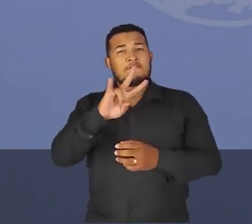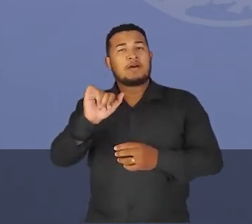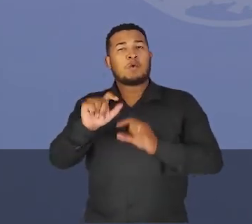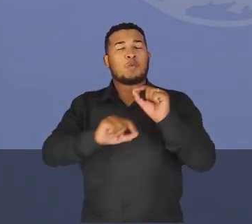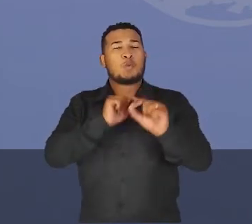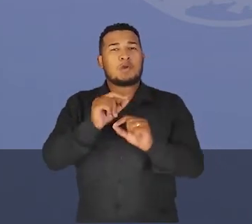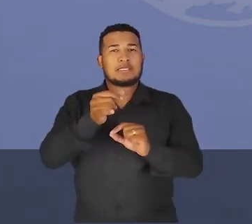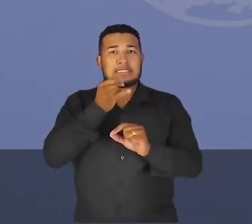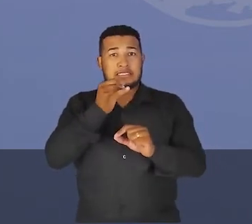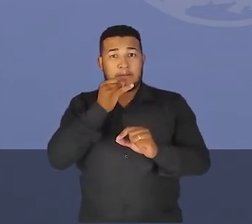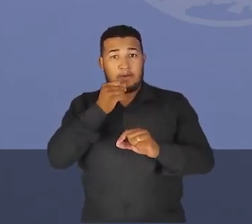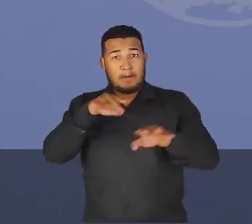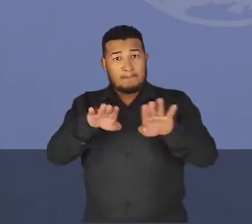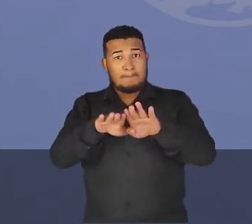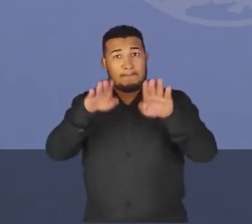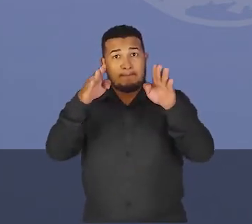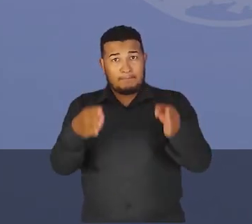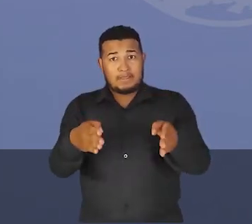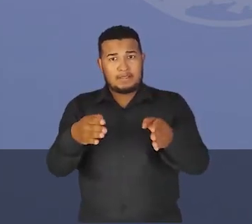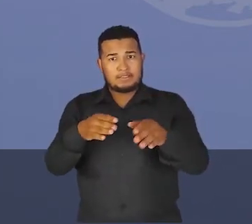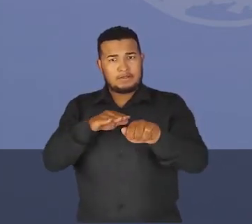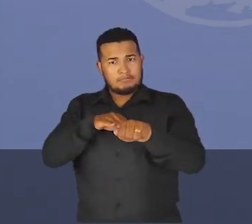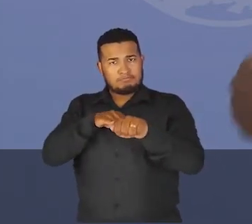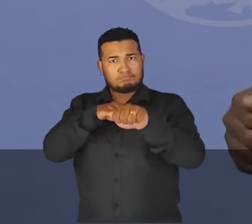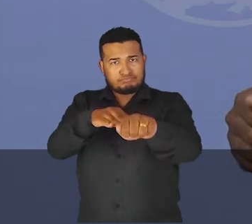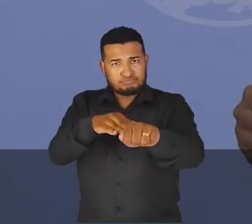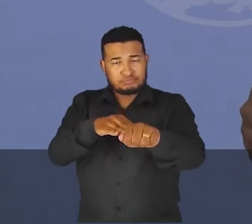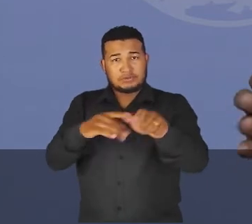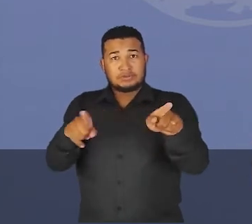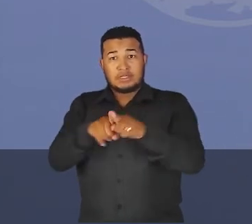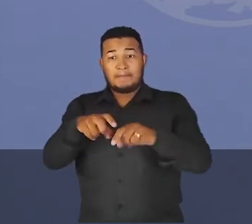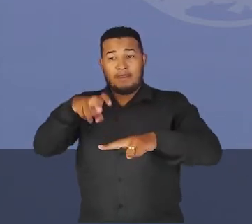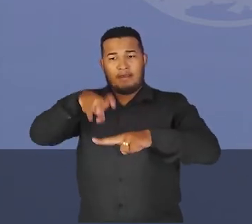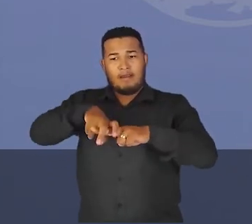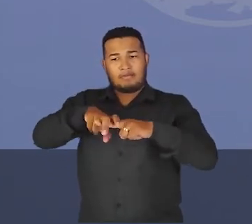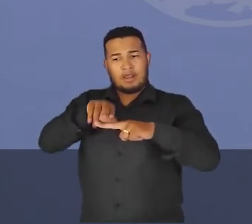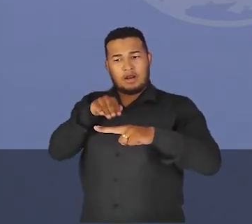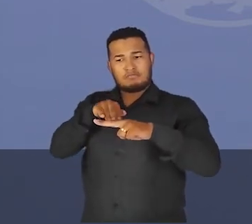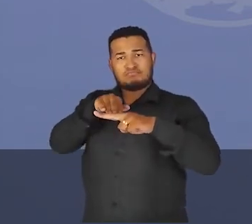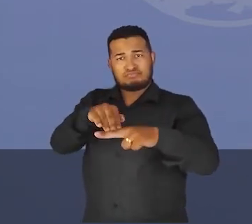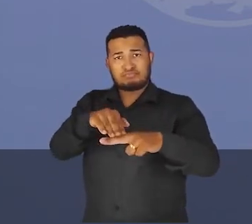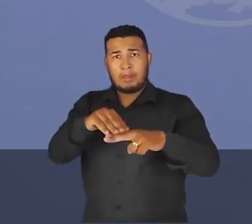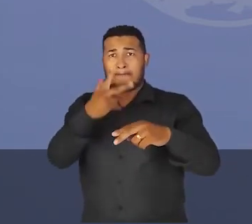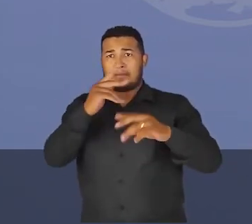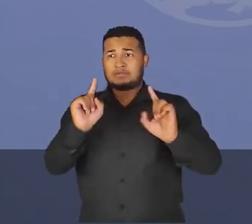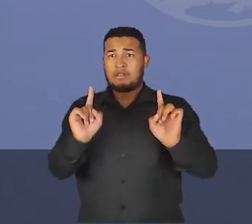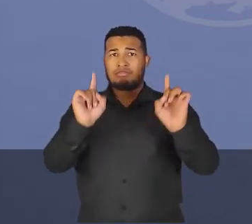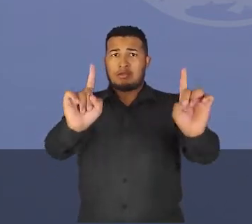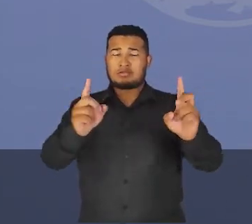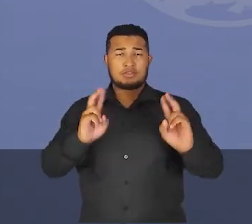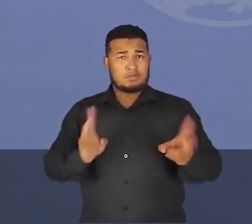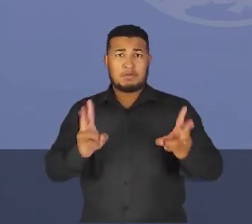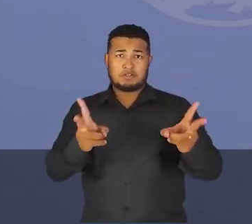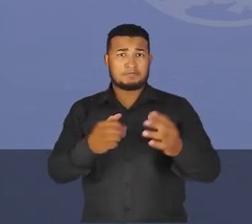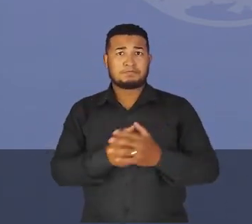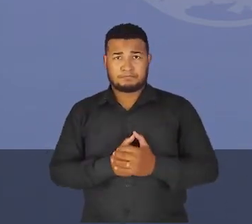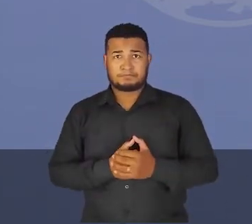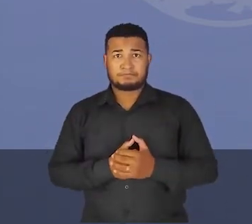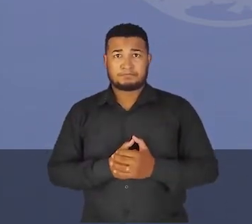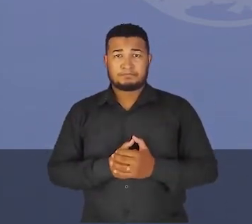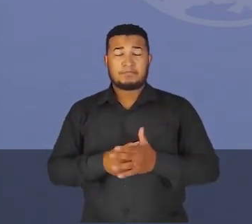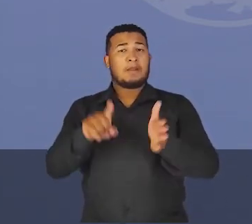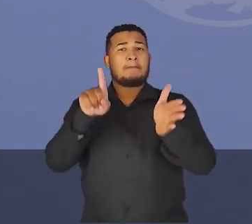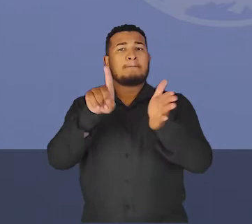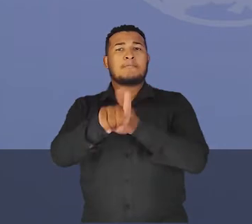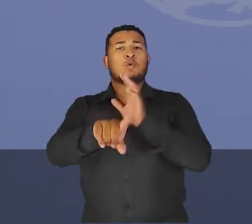empurrar essa mesa e vai empurrar essa cadeira a uma mesma distância. Eu